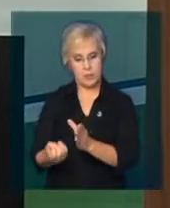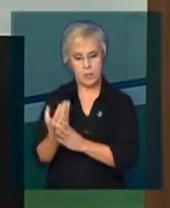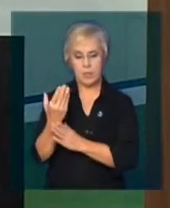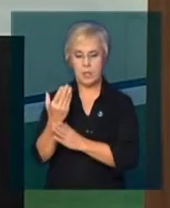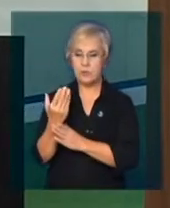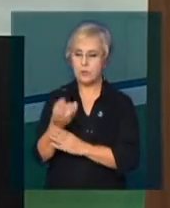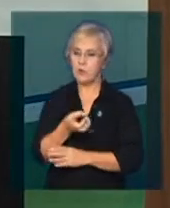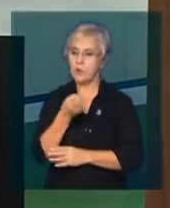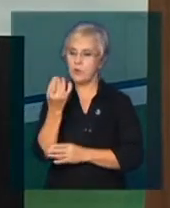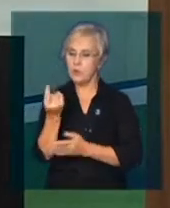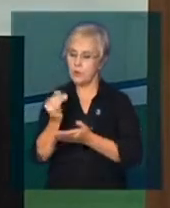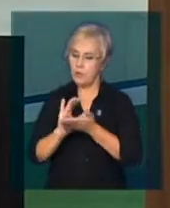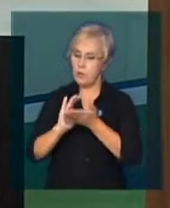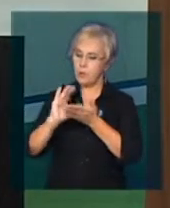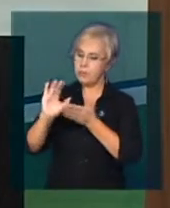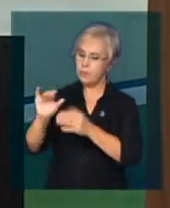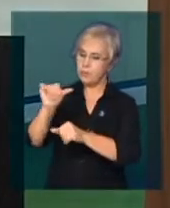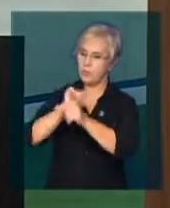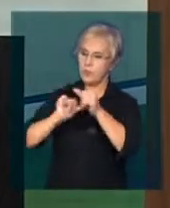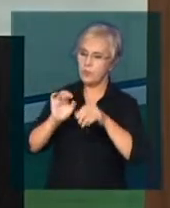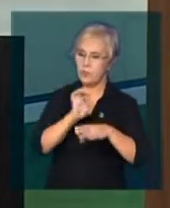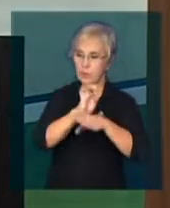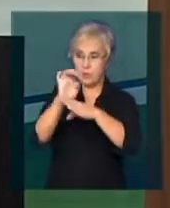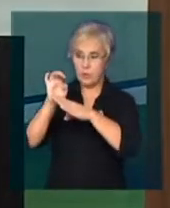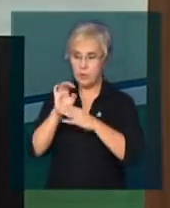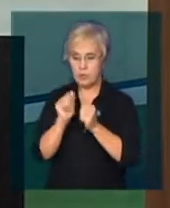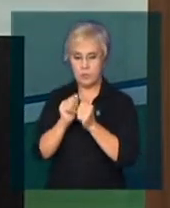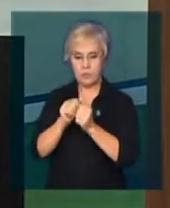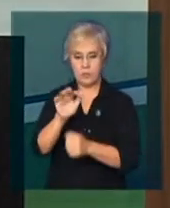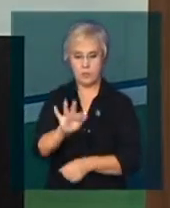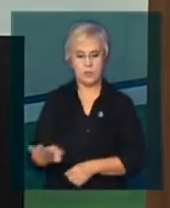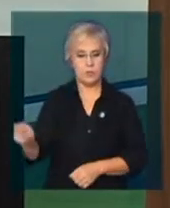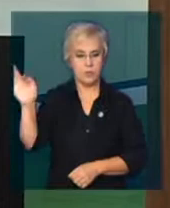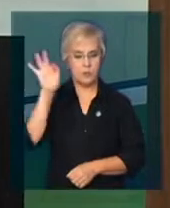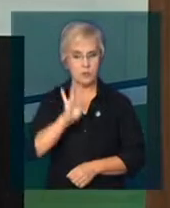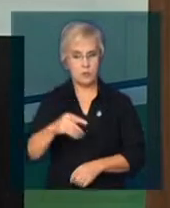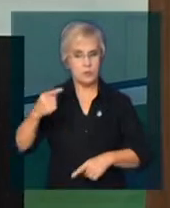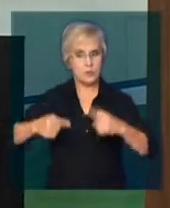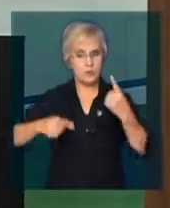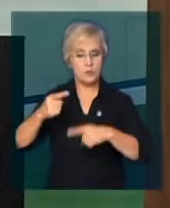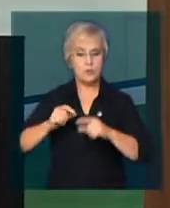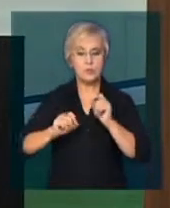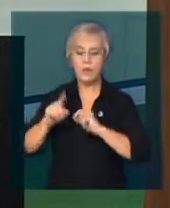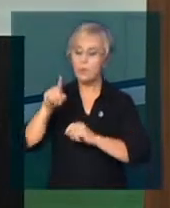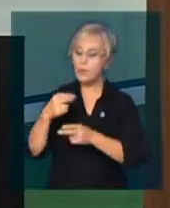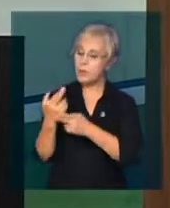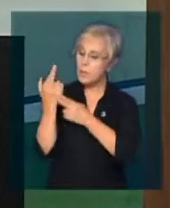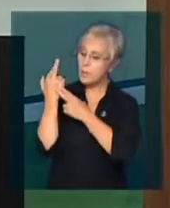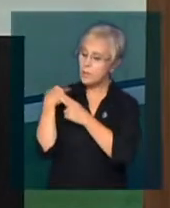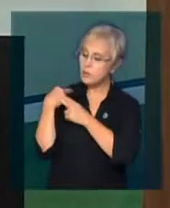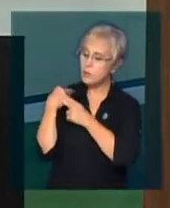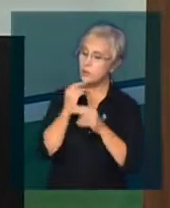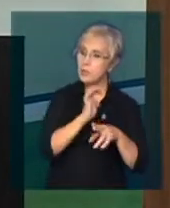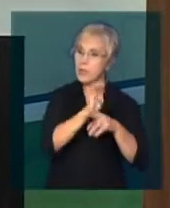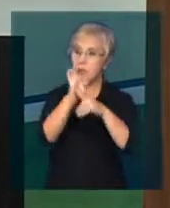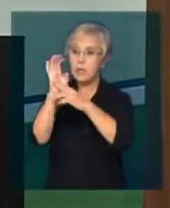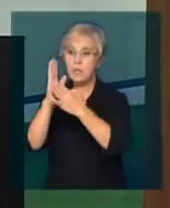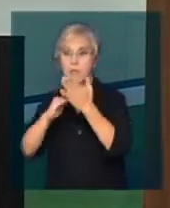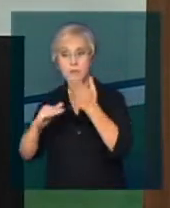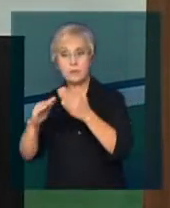demasiadas transferências de receitas para entes federados, sem uma discussão daquilo que é a obrigação de cada um,